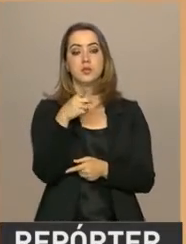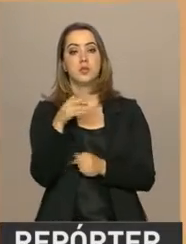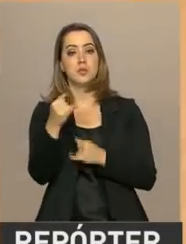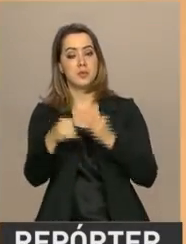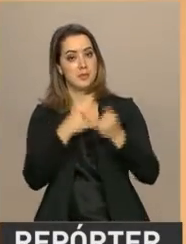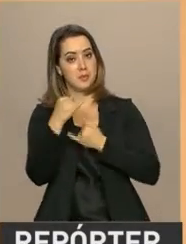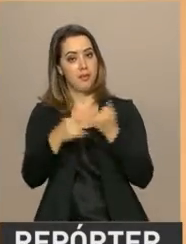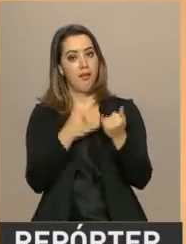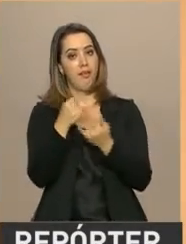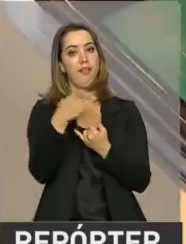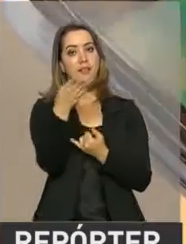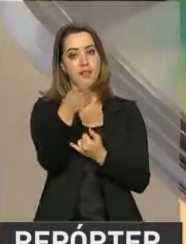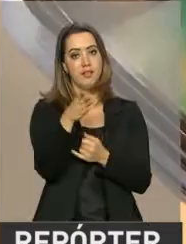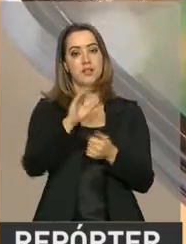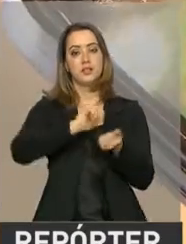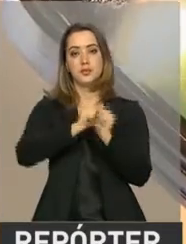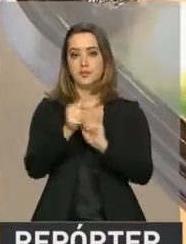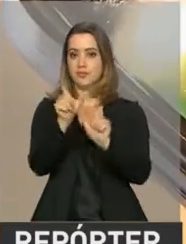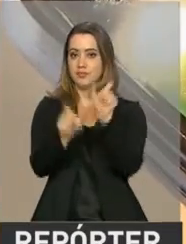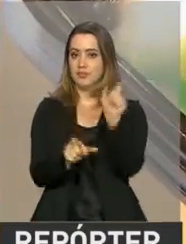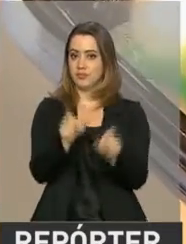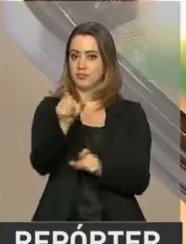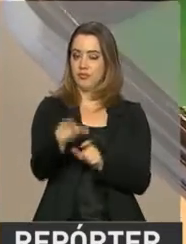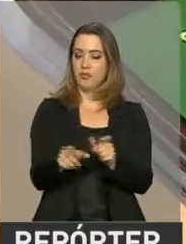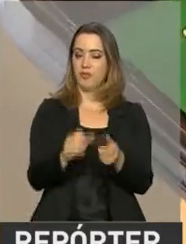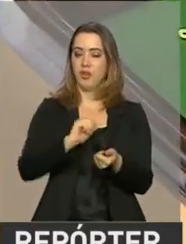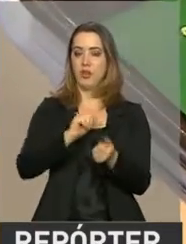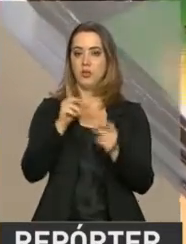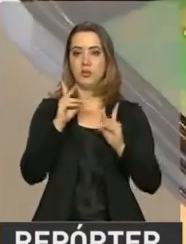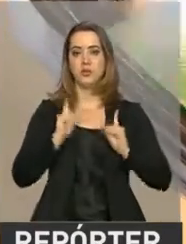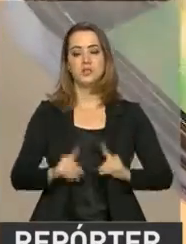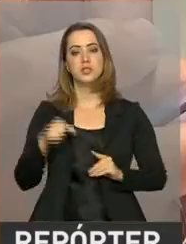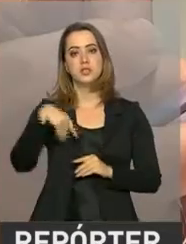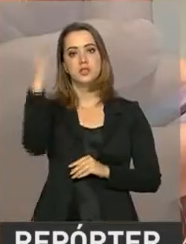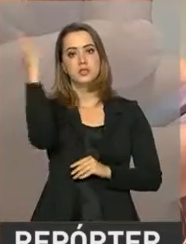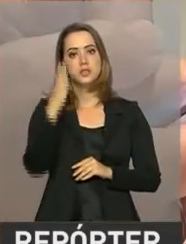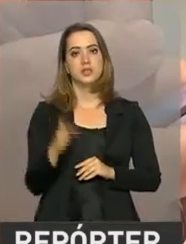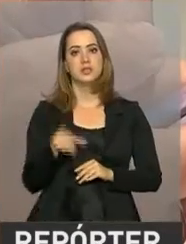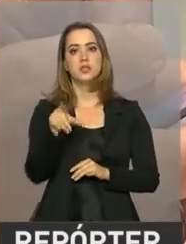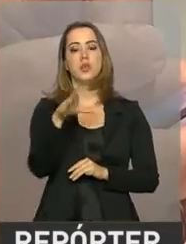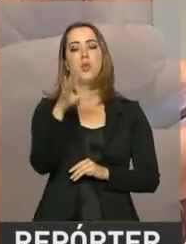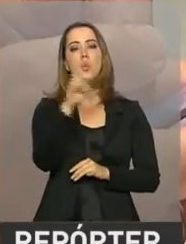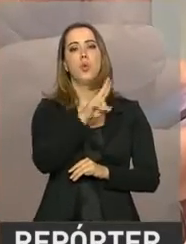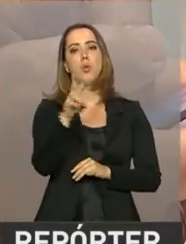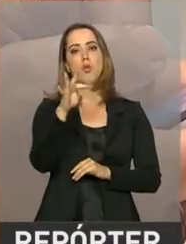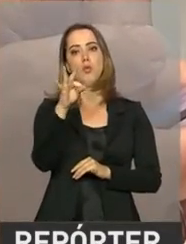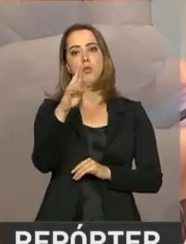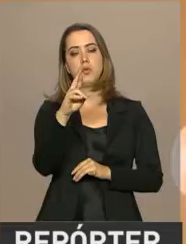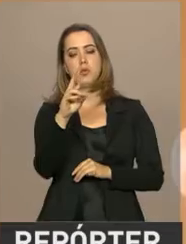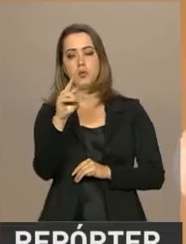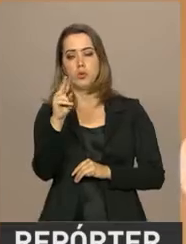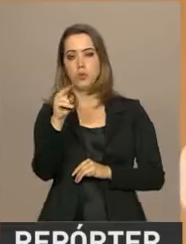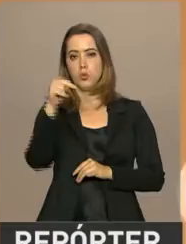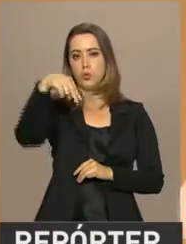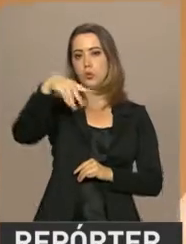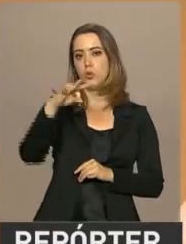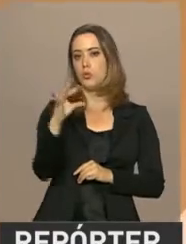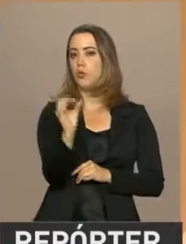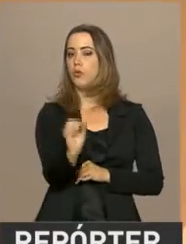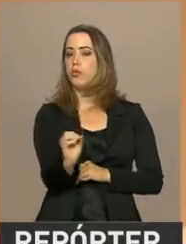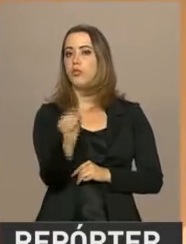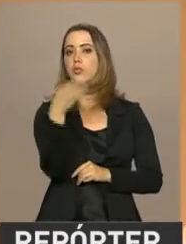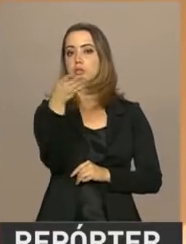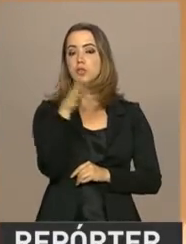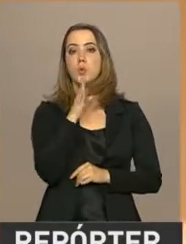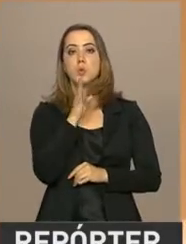os atletas brasileiros. O aplicativo Trunfo Brasil 2016 foi desenvolvido pelo Ministério do Esporte para que o público